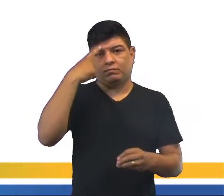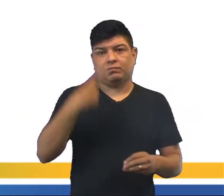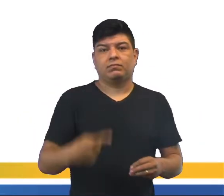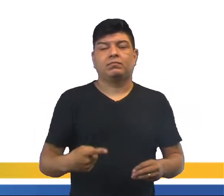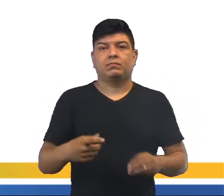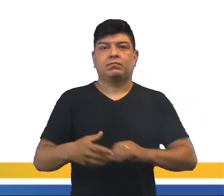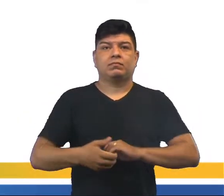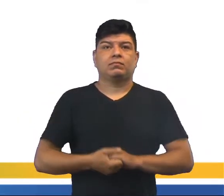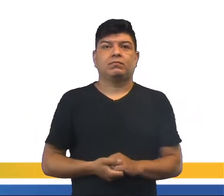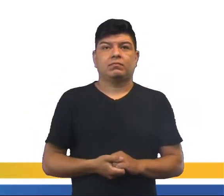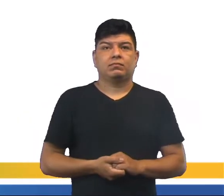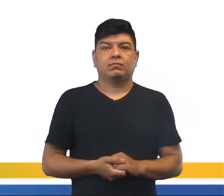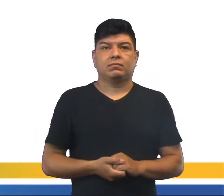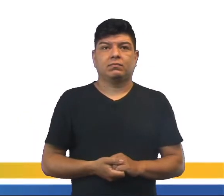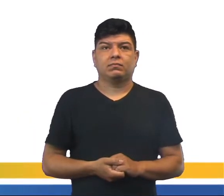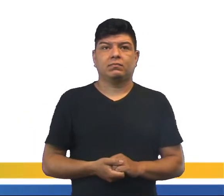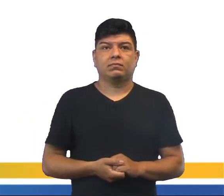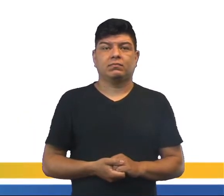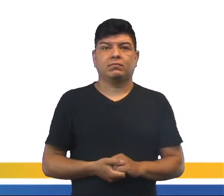autoridade.